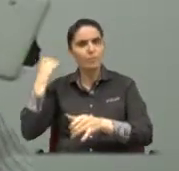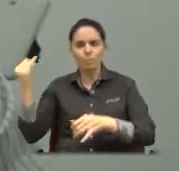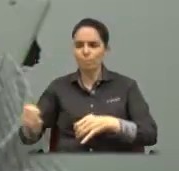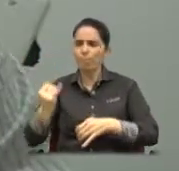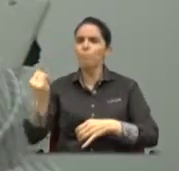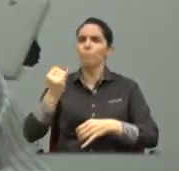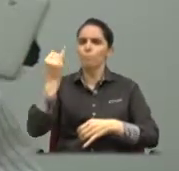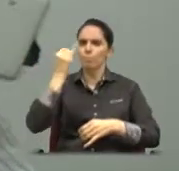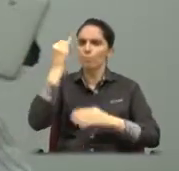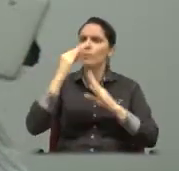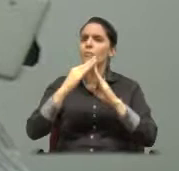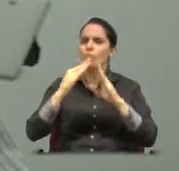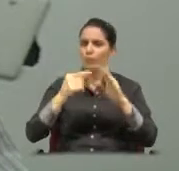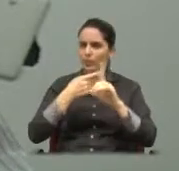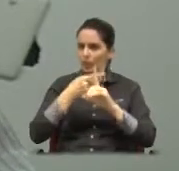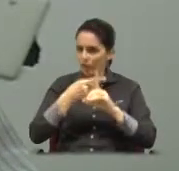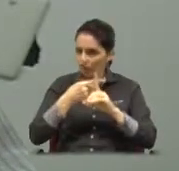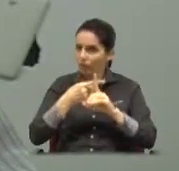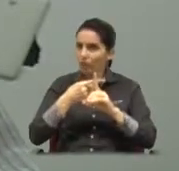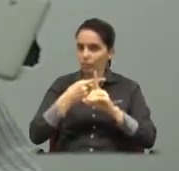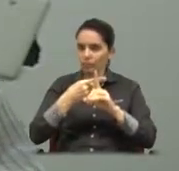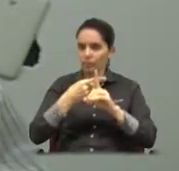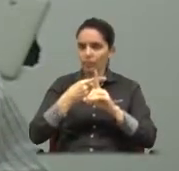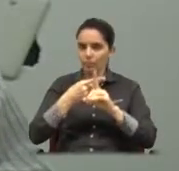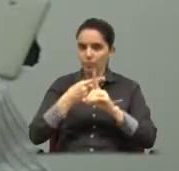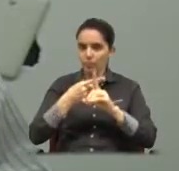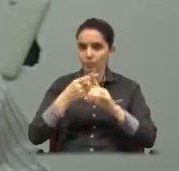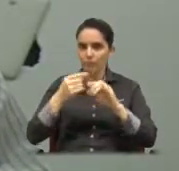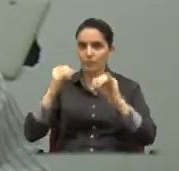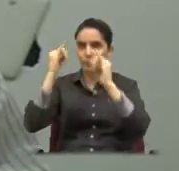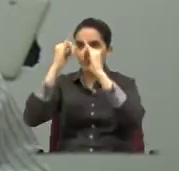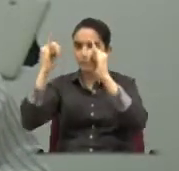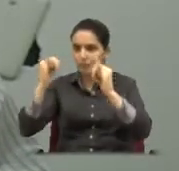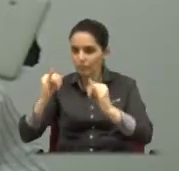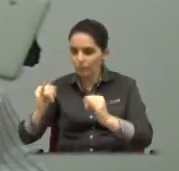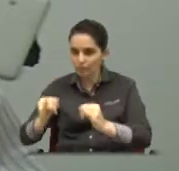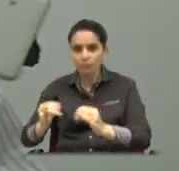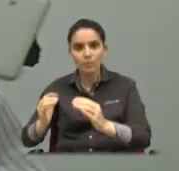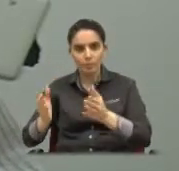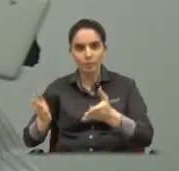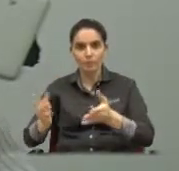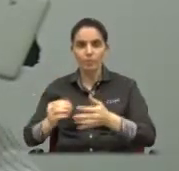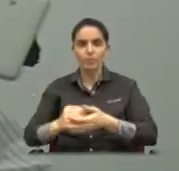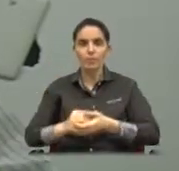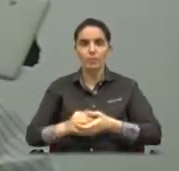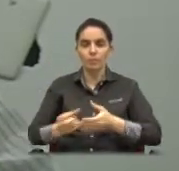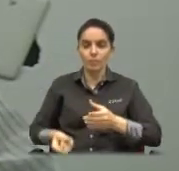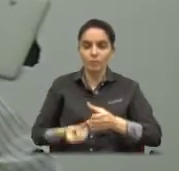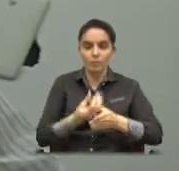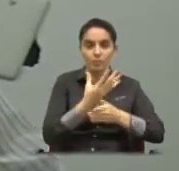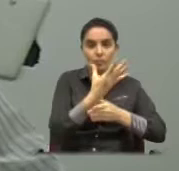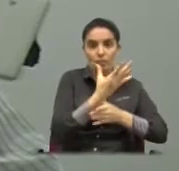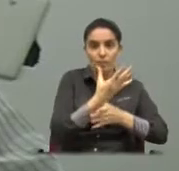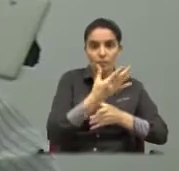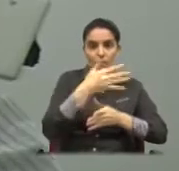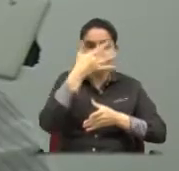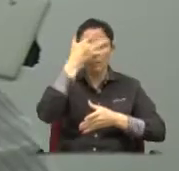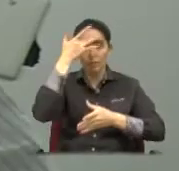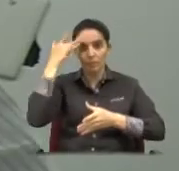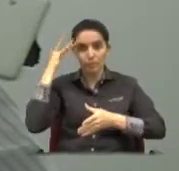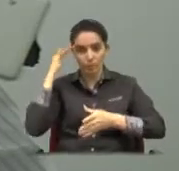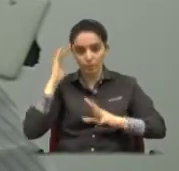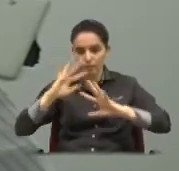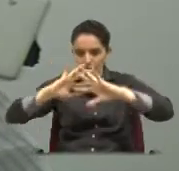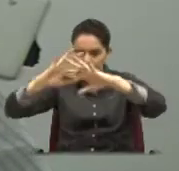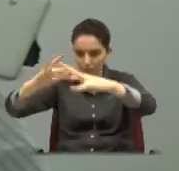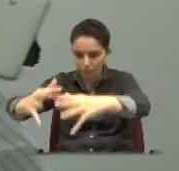igreja. A imagem de Nossa Senhora de Aparecida foi encontrada por pescadores no Rio Paraíba do